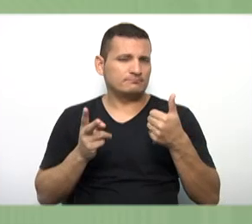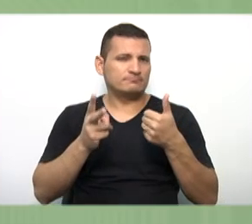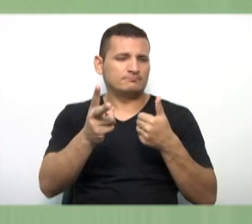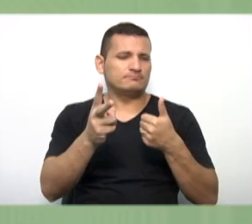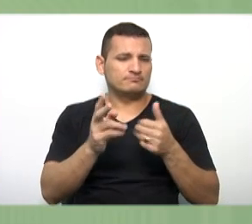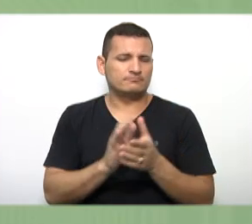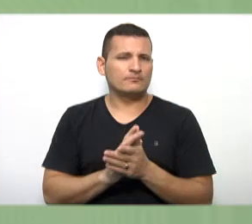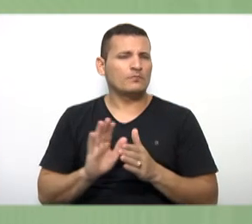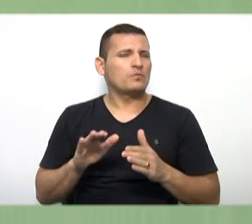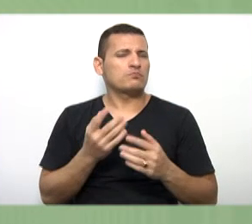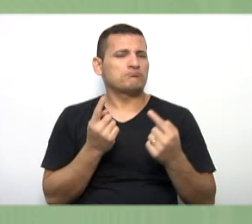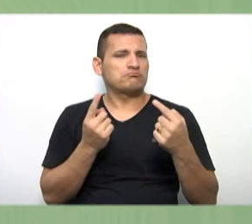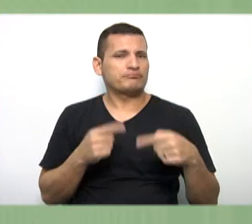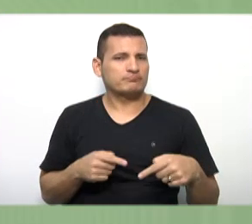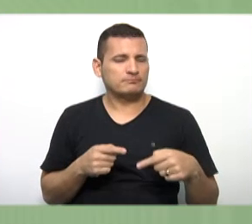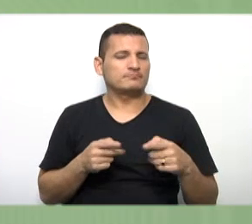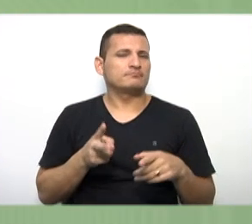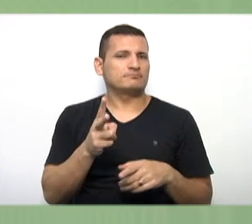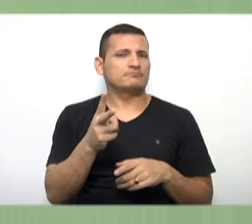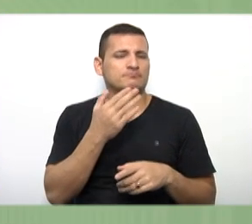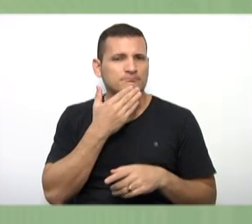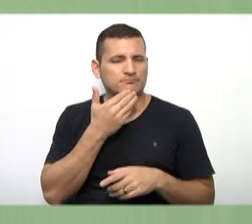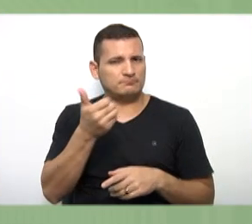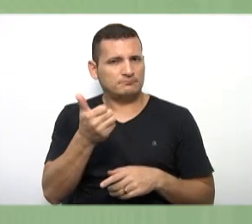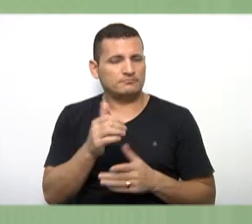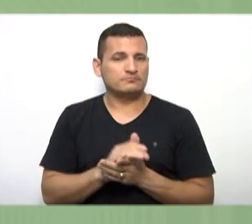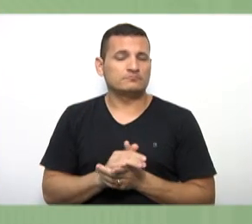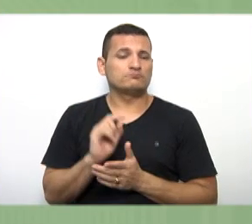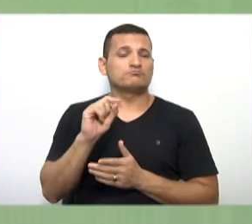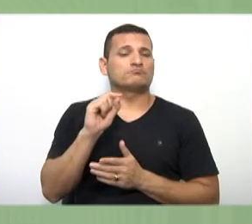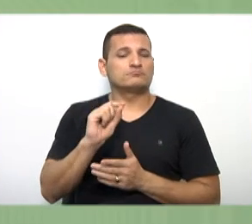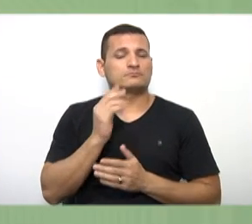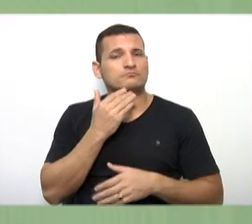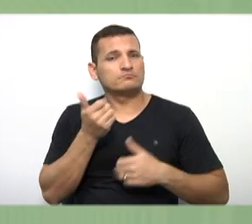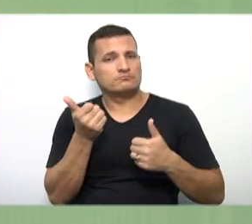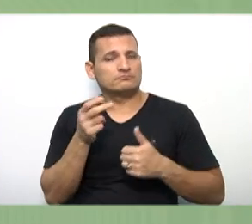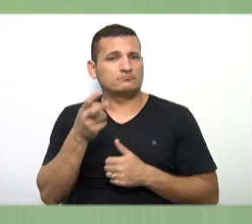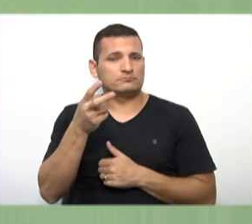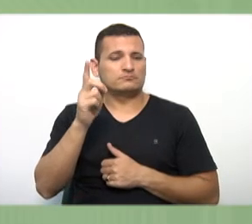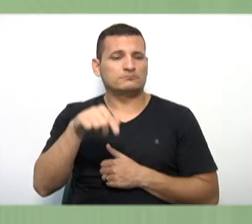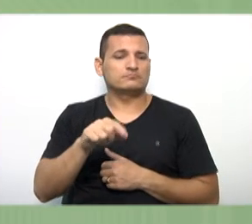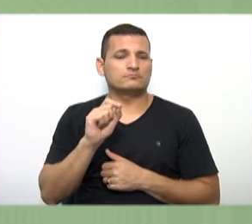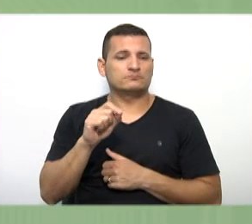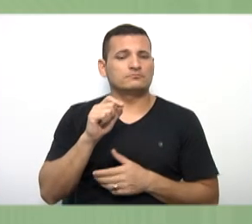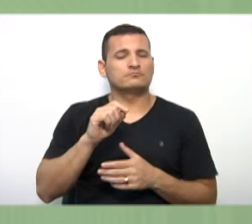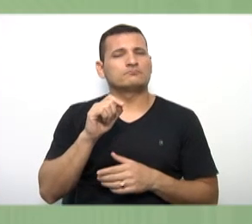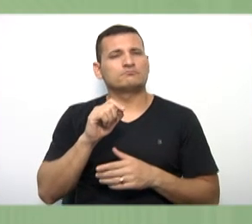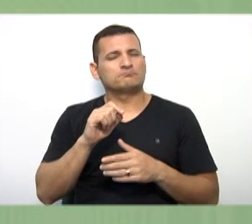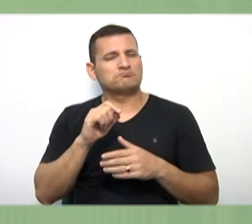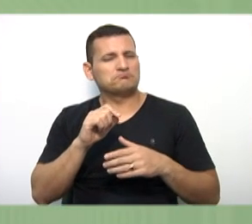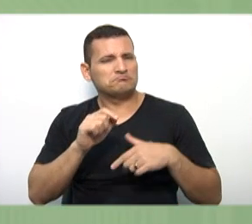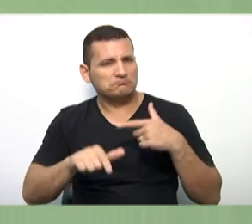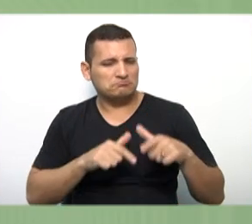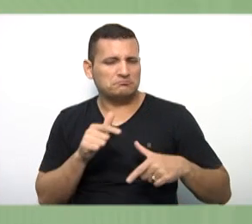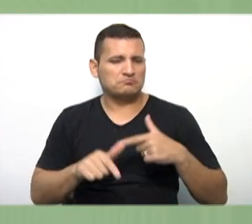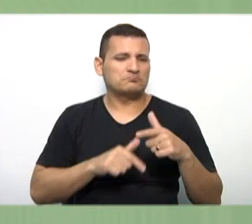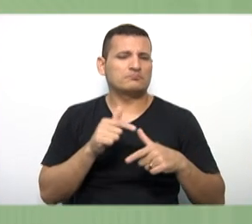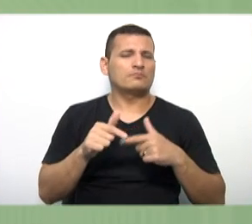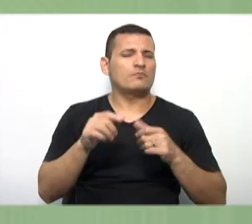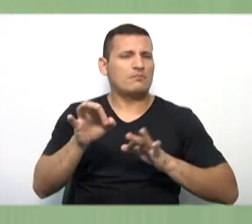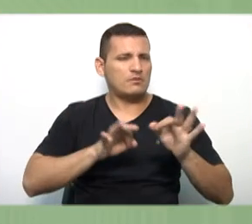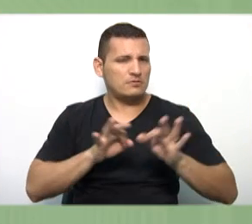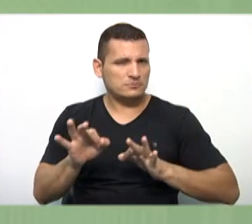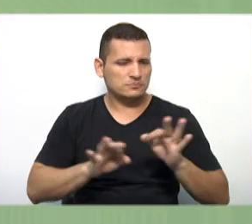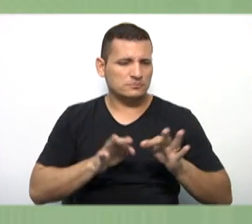Qual o desafio da melhoria contínua? O que são? Melhoria contínua é um conjunto de atividades planejadas através